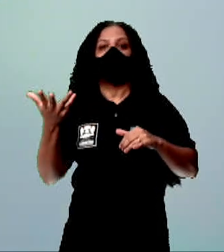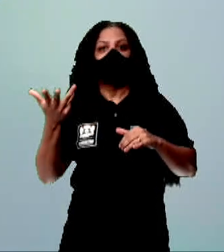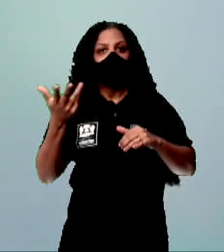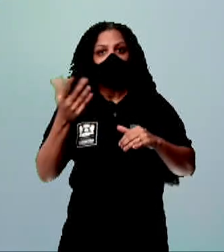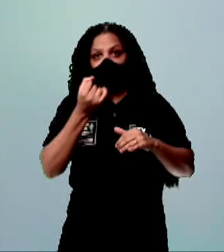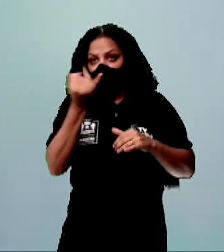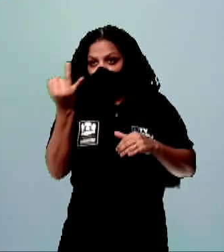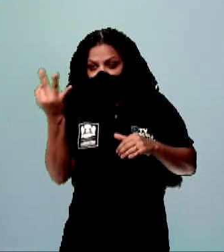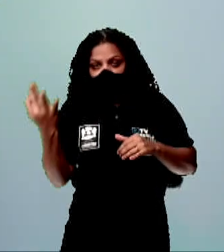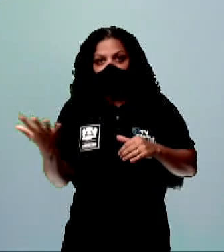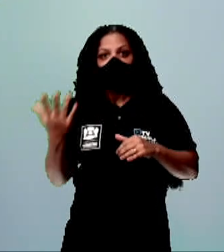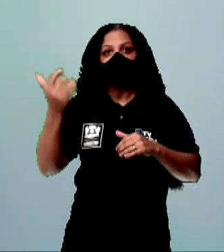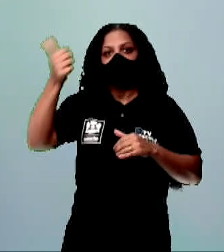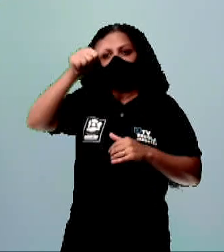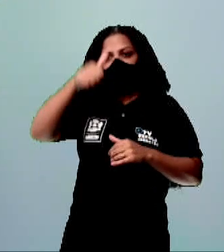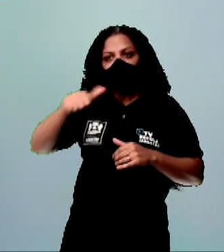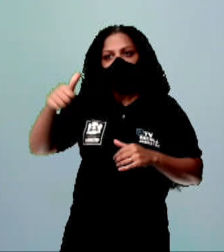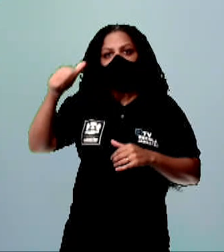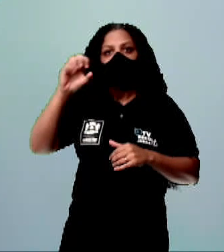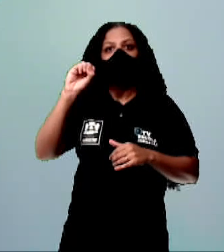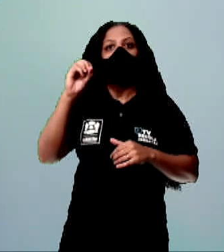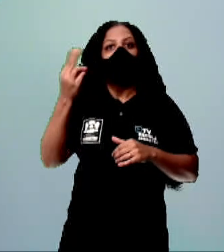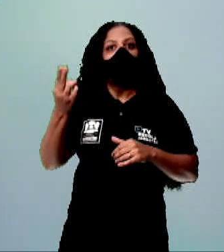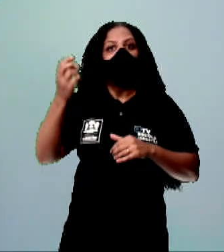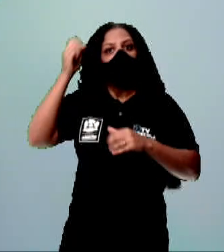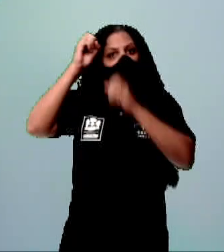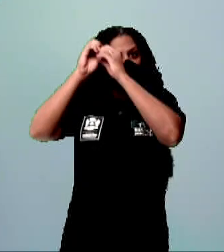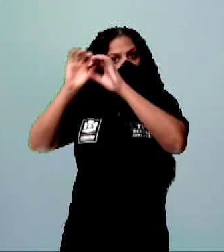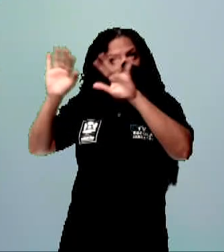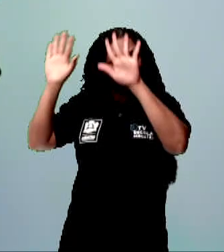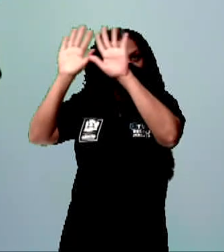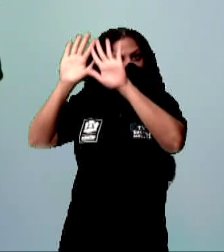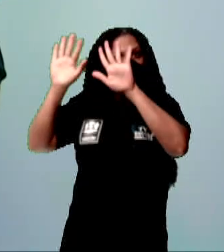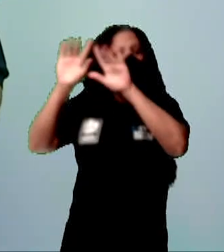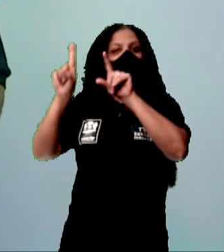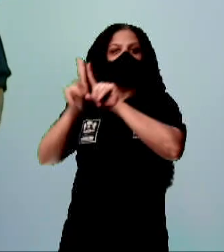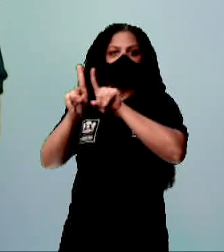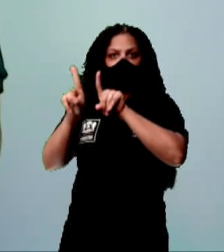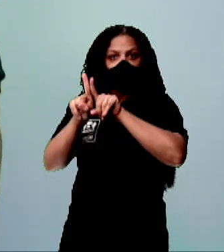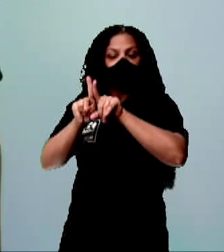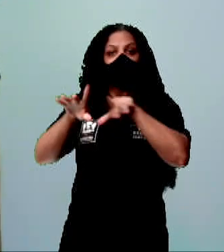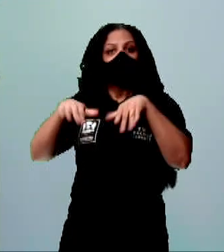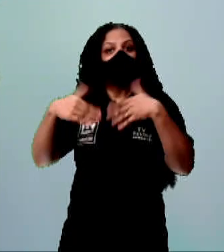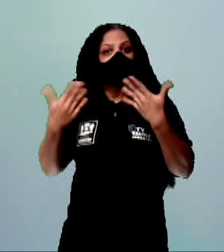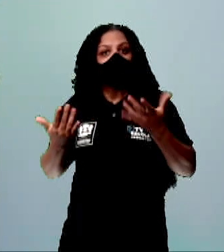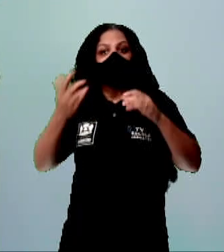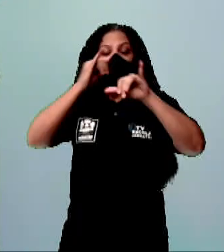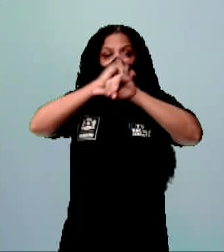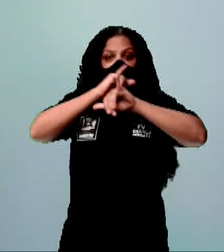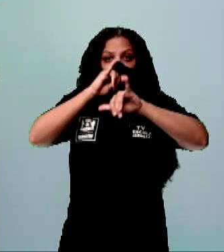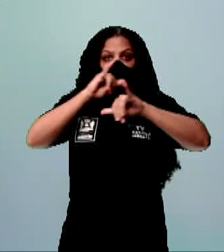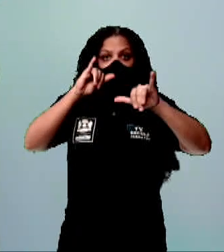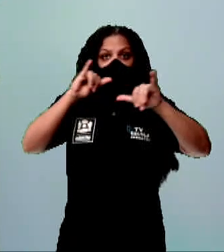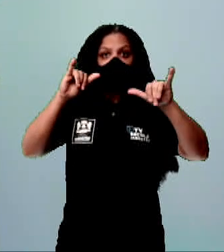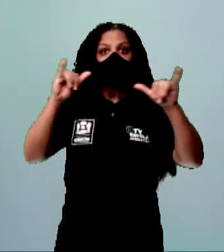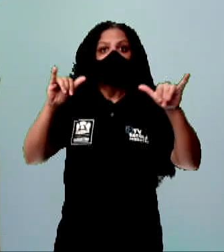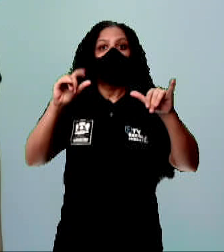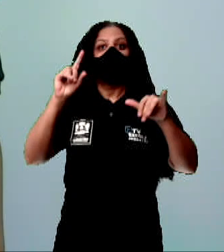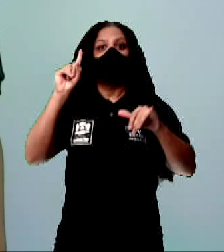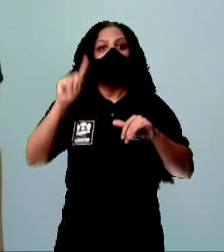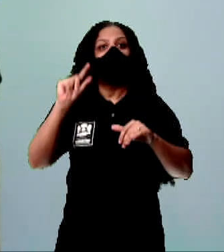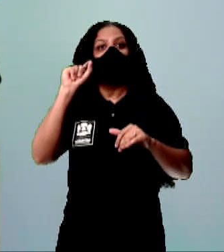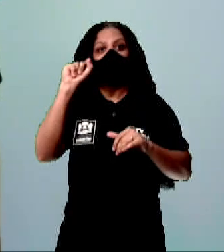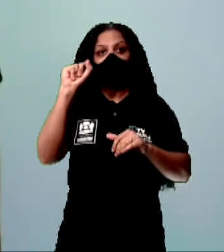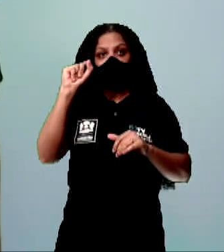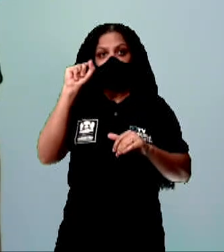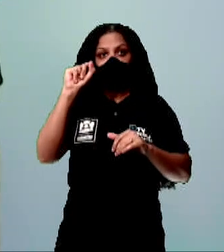a questão do quantitativo aí você percebe que a publicidade é leve mais e pague menos.